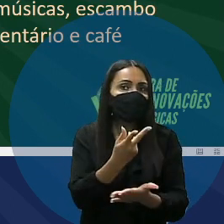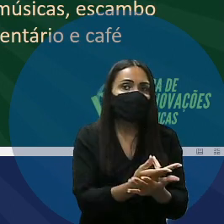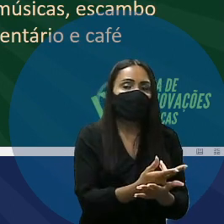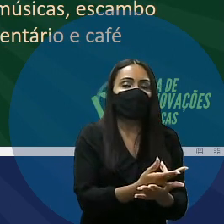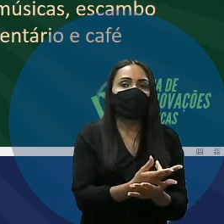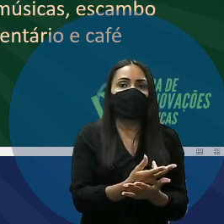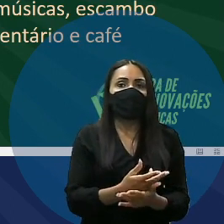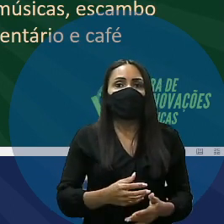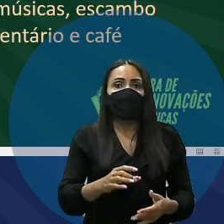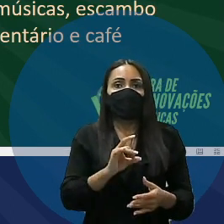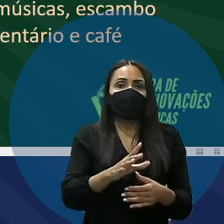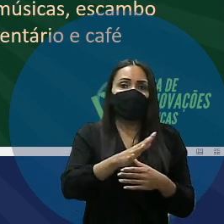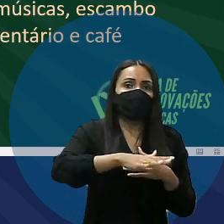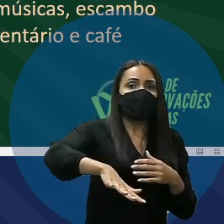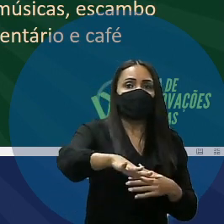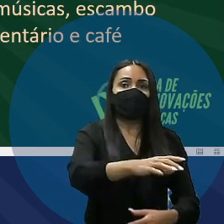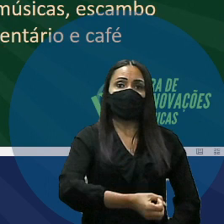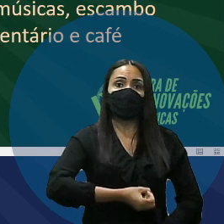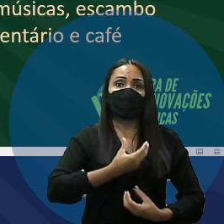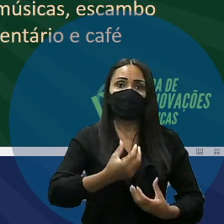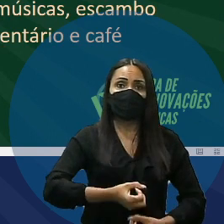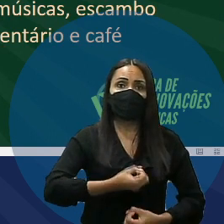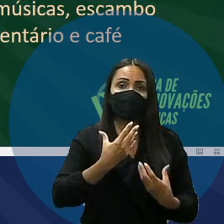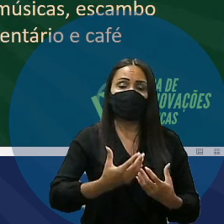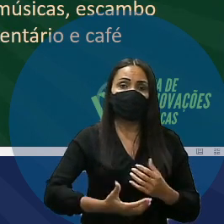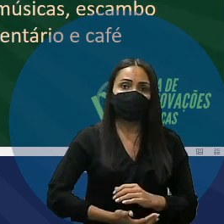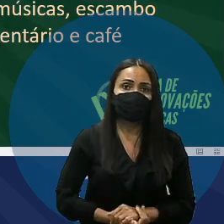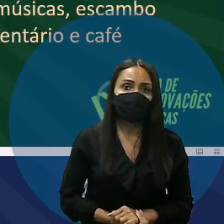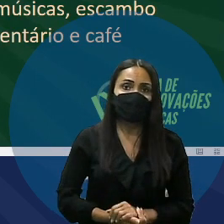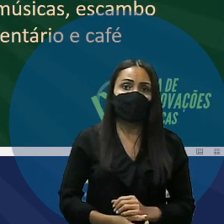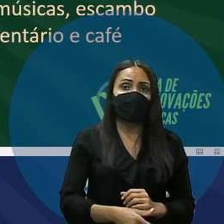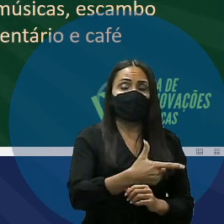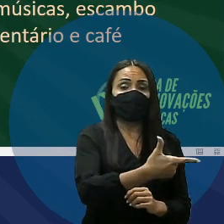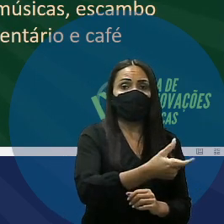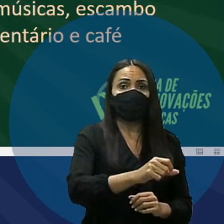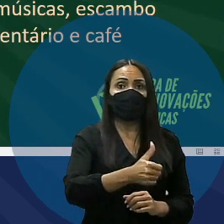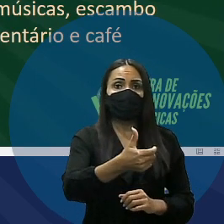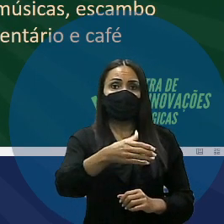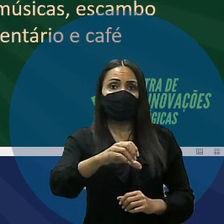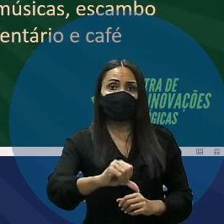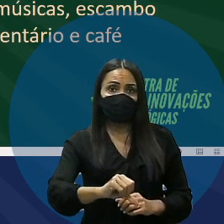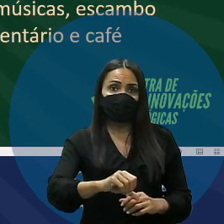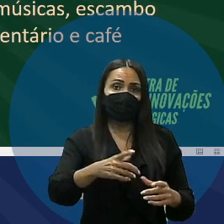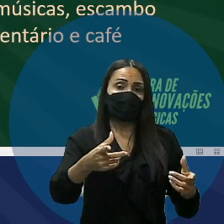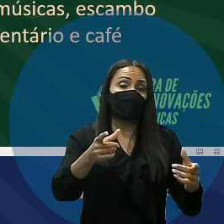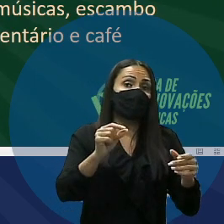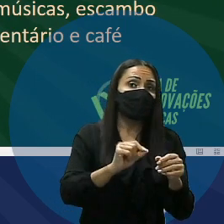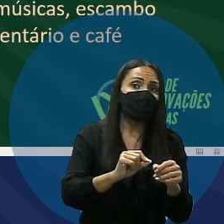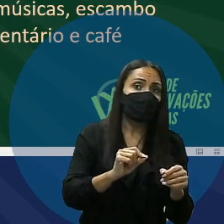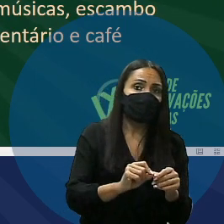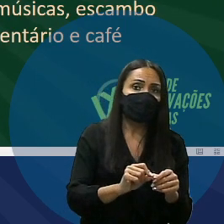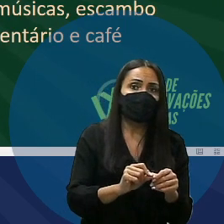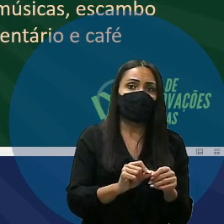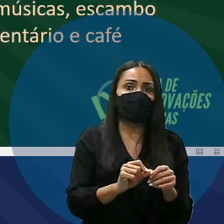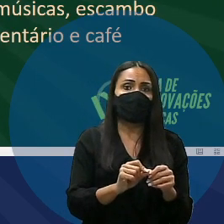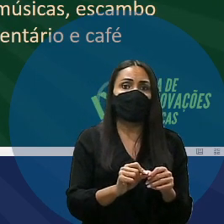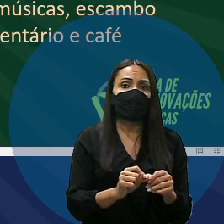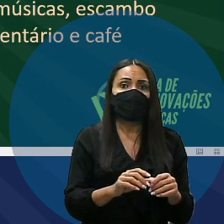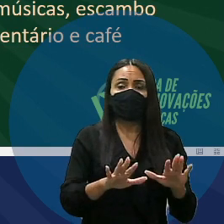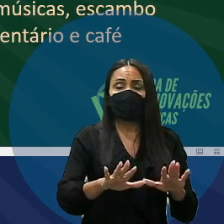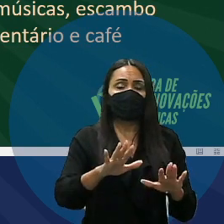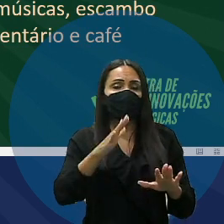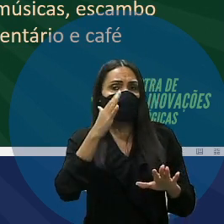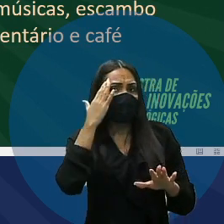na área da poesia e o recital, e nesse ano de 2019 a gente resolveu fazer algo que a gente nem sabia,